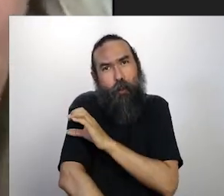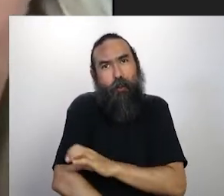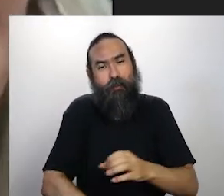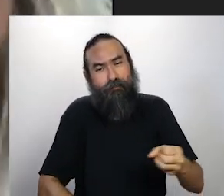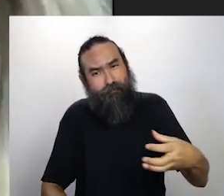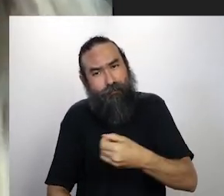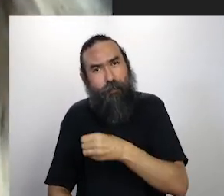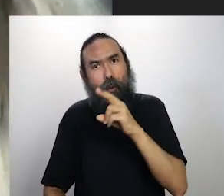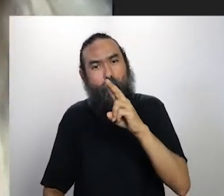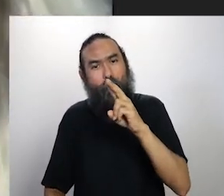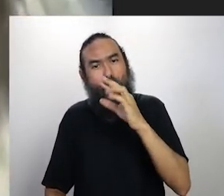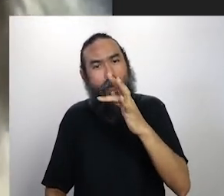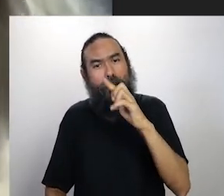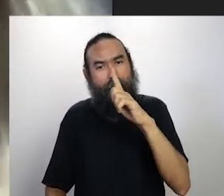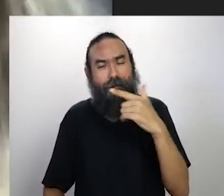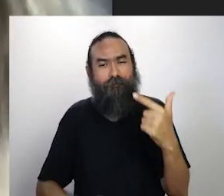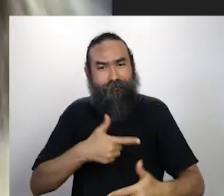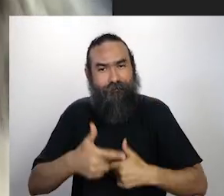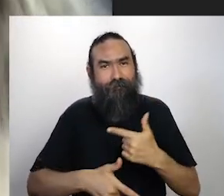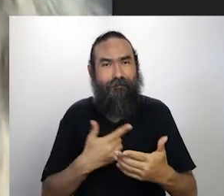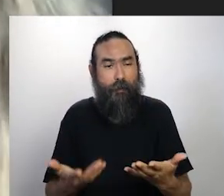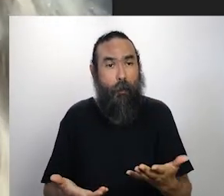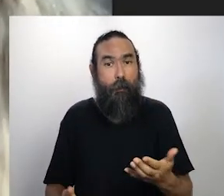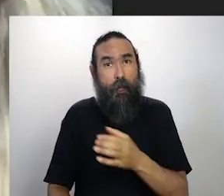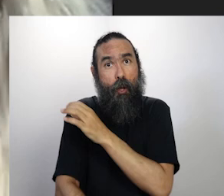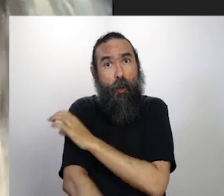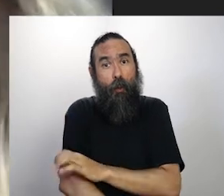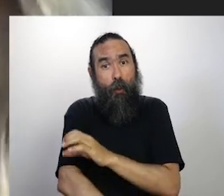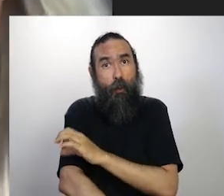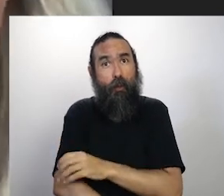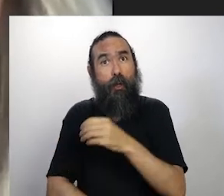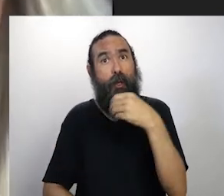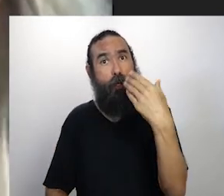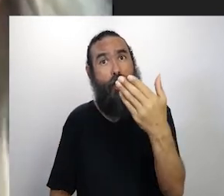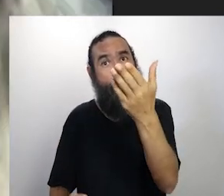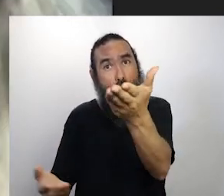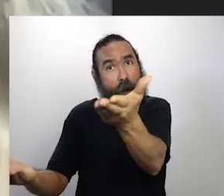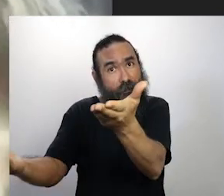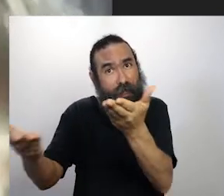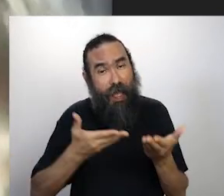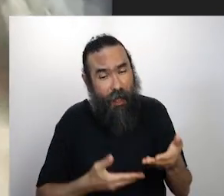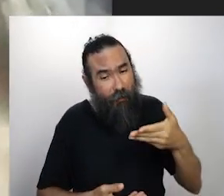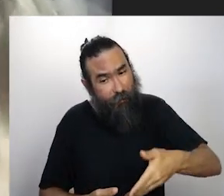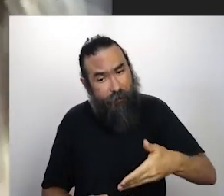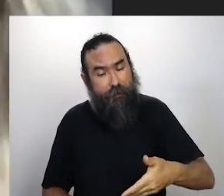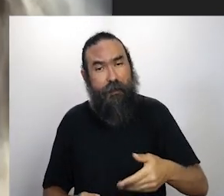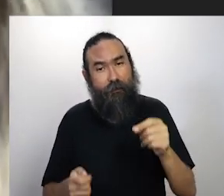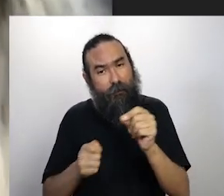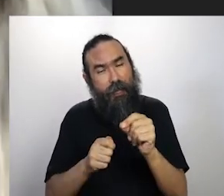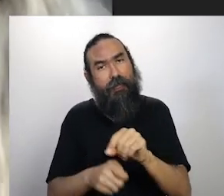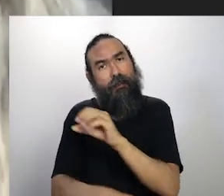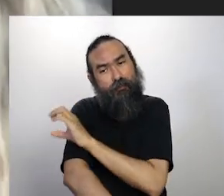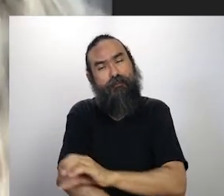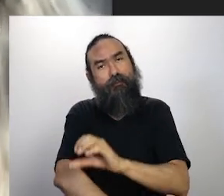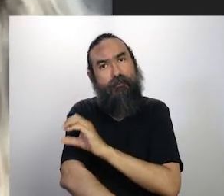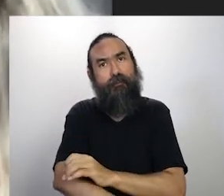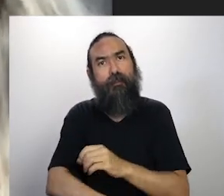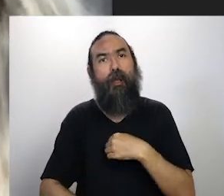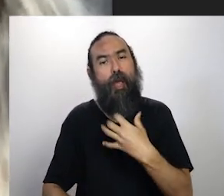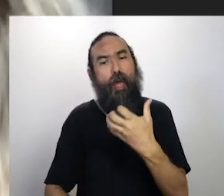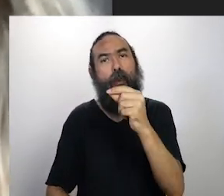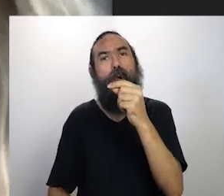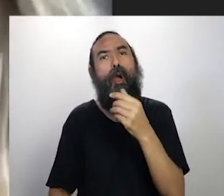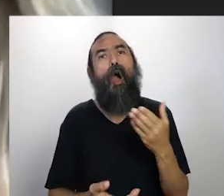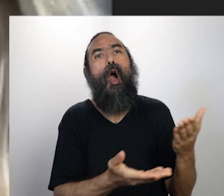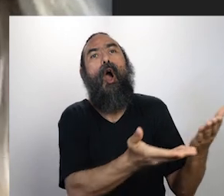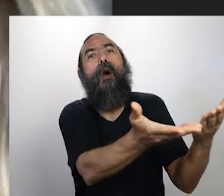nos cursos das IFES. Então, nesse curso, Marisa, que vocês foram convidados, eu faço coro, né,